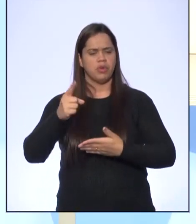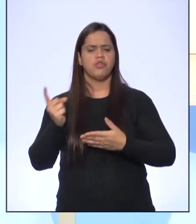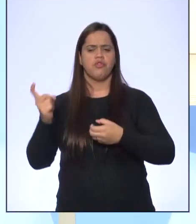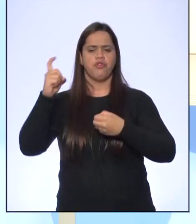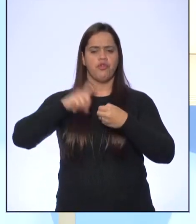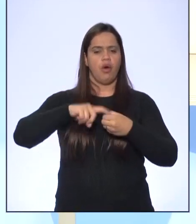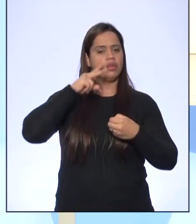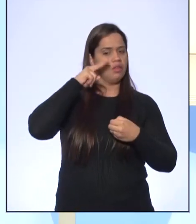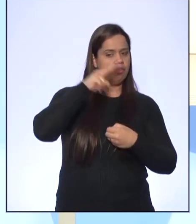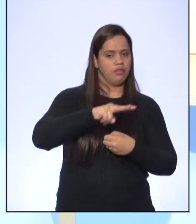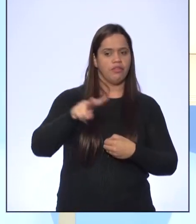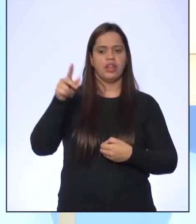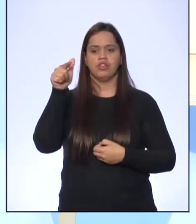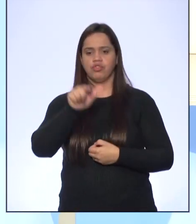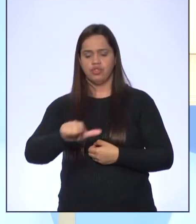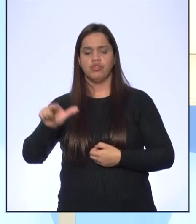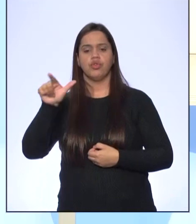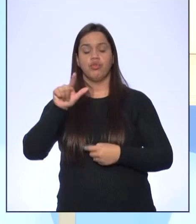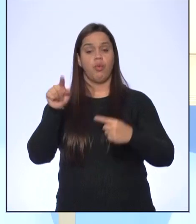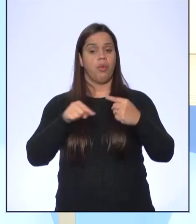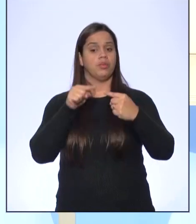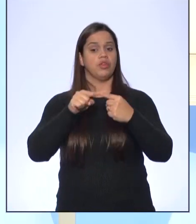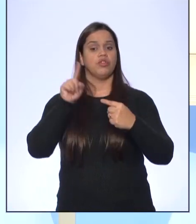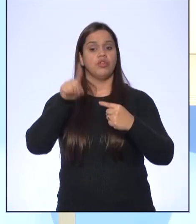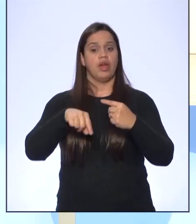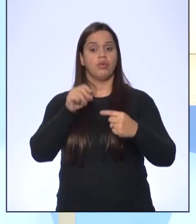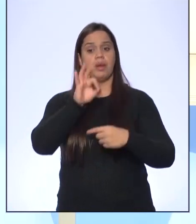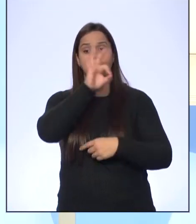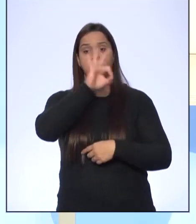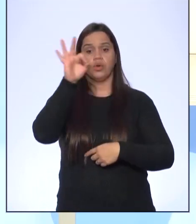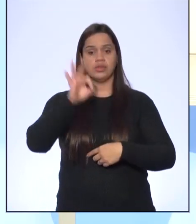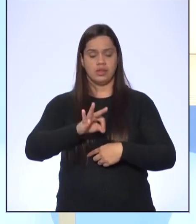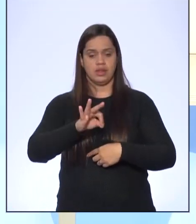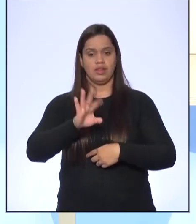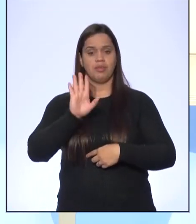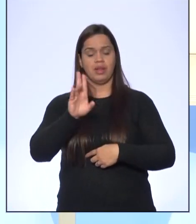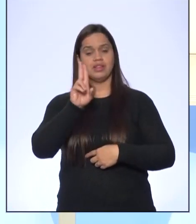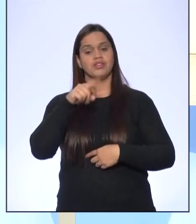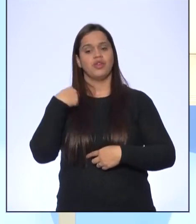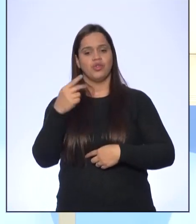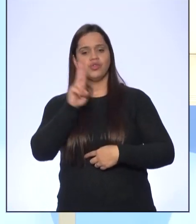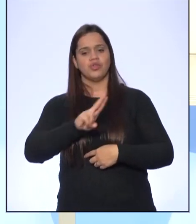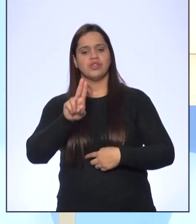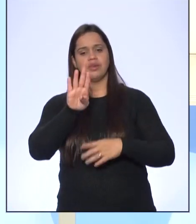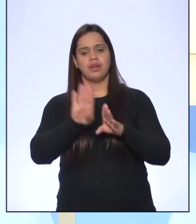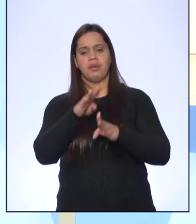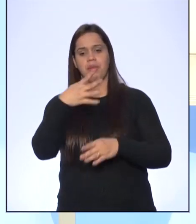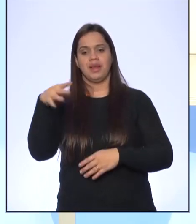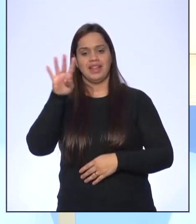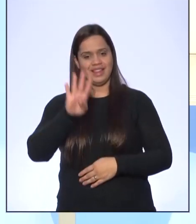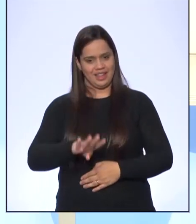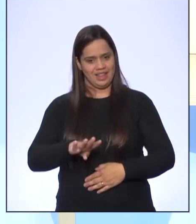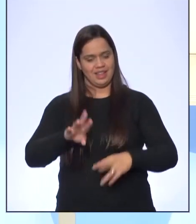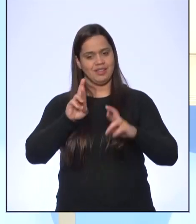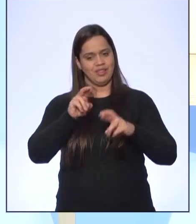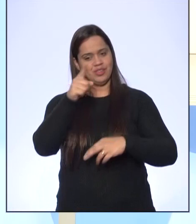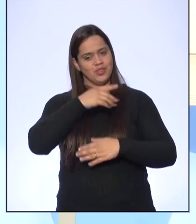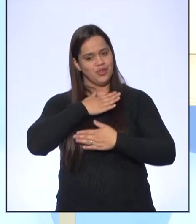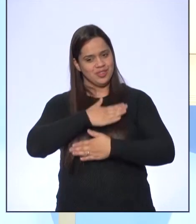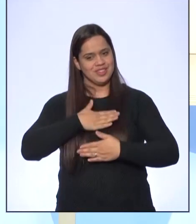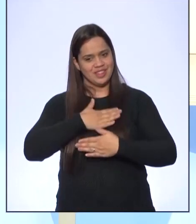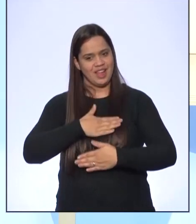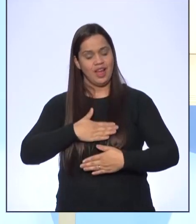depois retorna ela um pouco. O objetivo era porcentagem, mas nós utilizamos essa planilha, tá bom? Espero que tenham